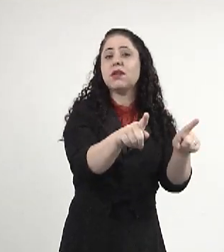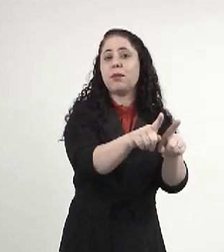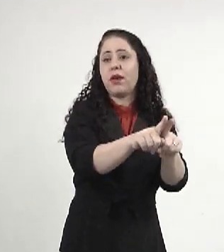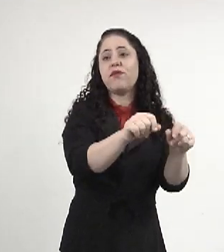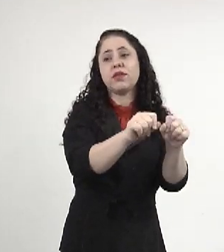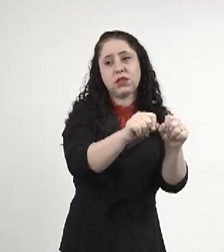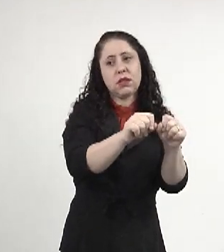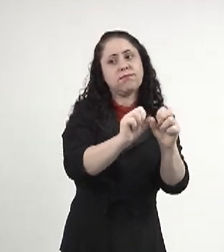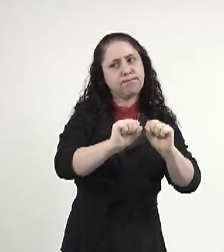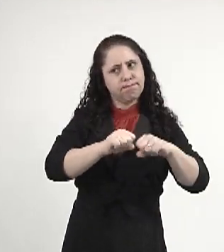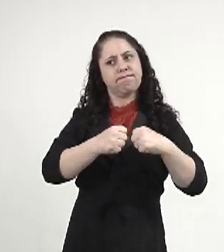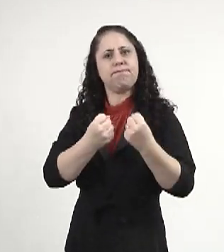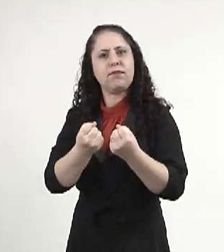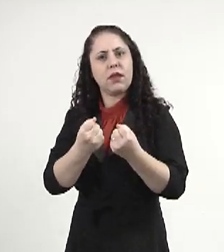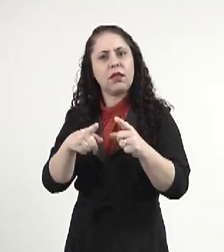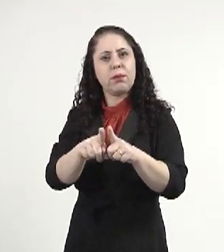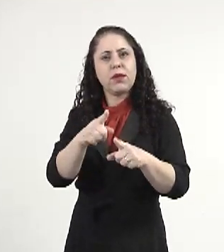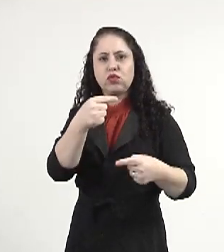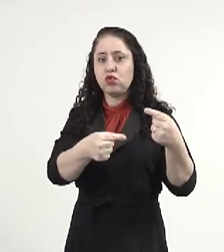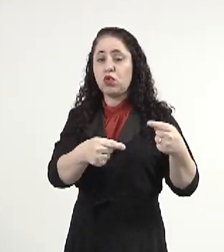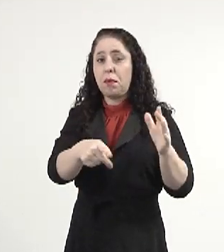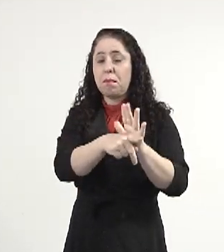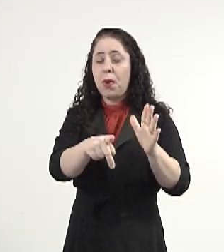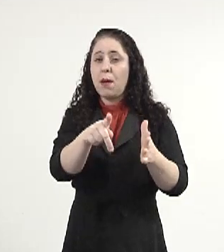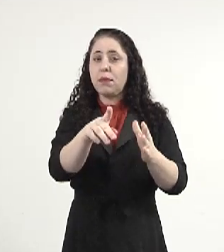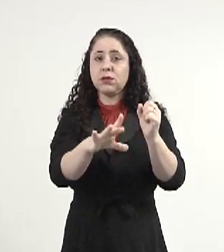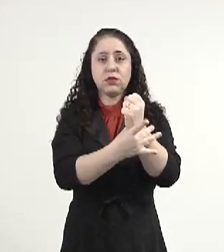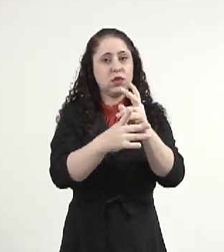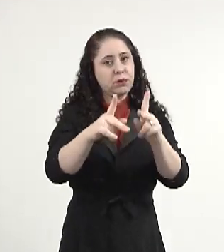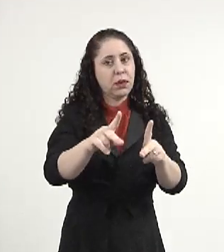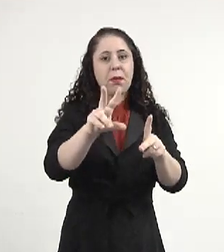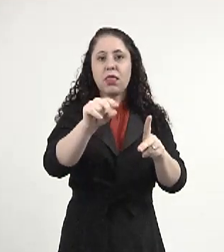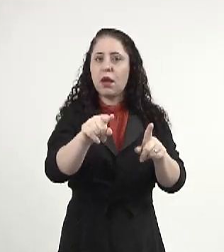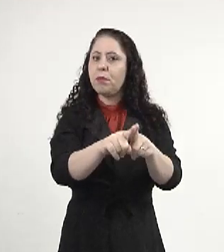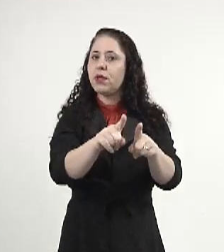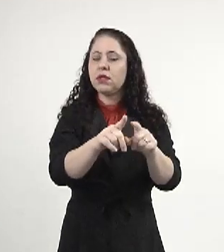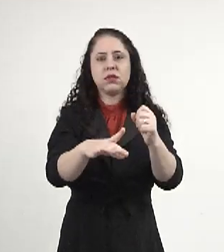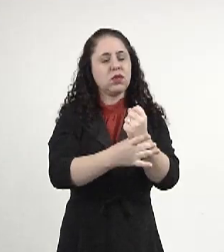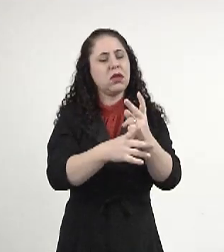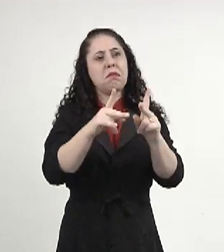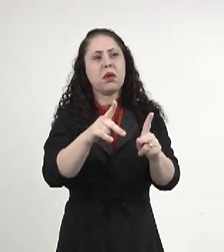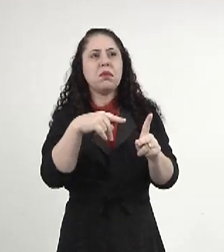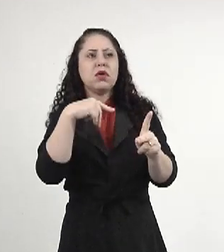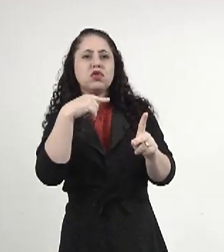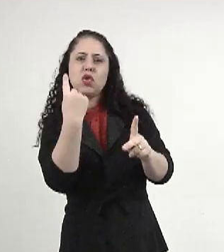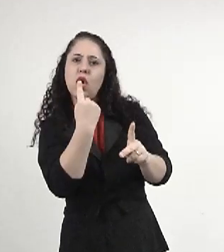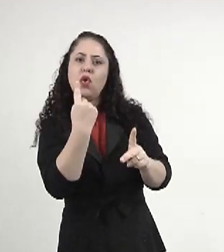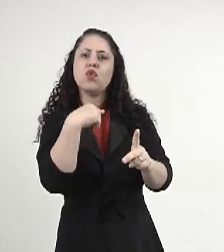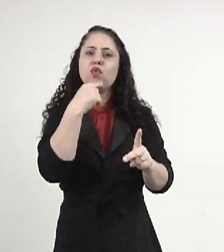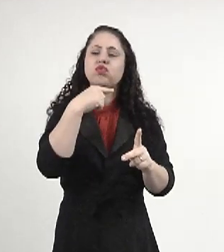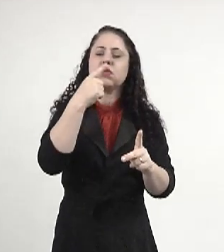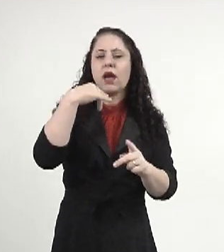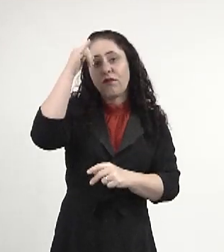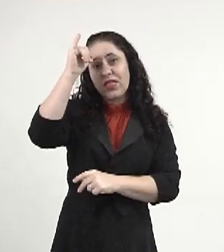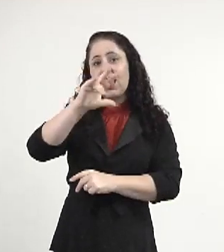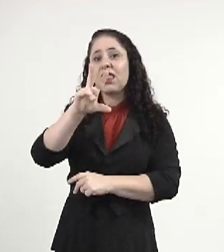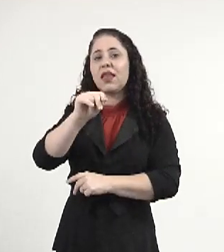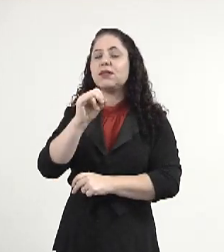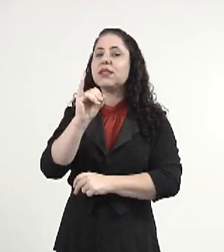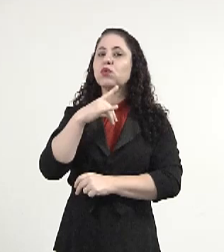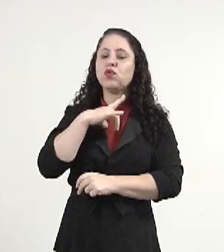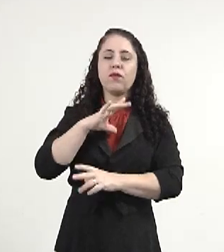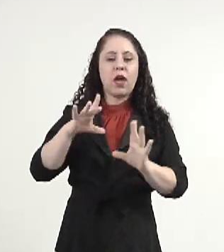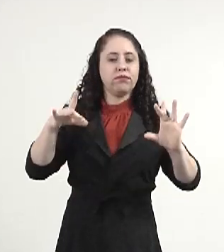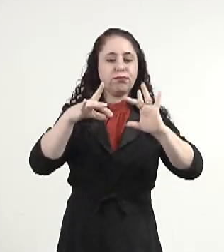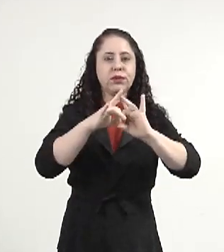para fazer esse enfrentamento. Esse não é um debate só da segurança pública, porque a segurança pública não consegue fazer a prevenção disso se não tiver